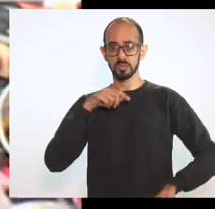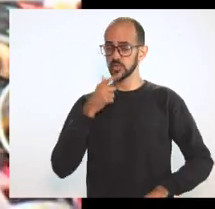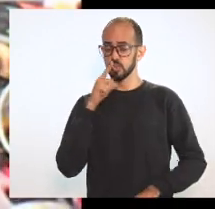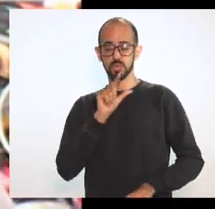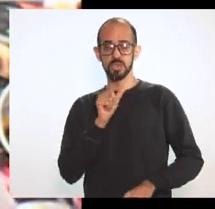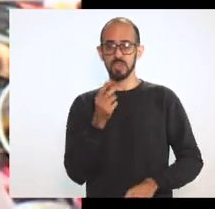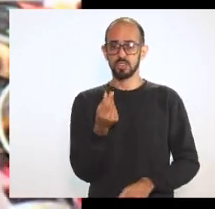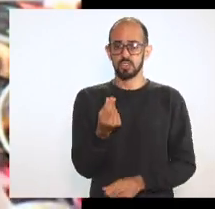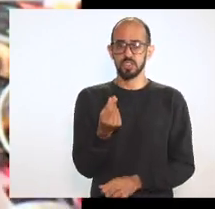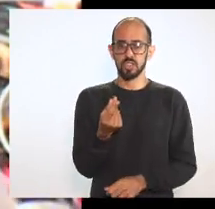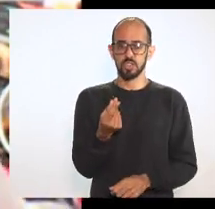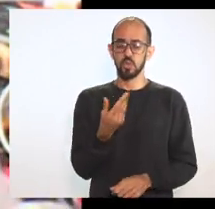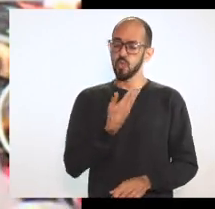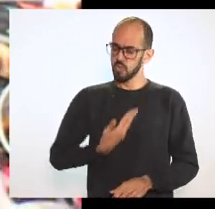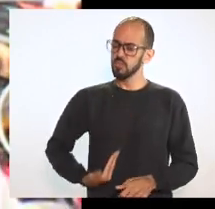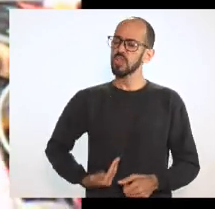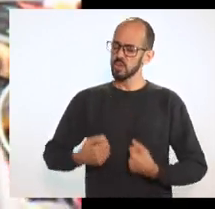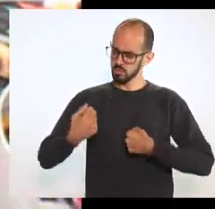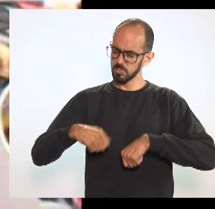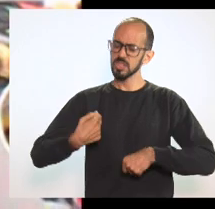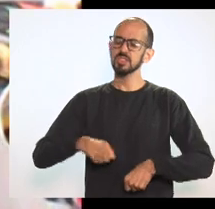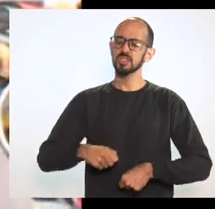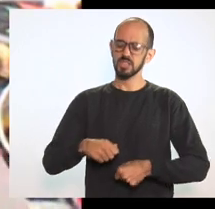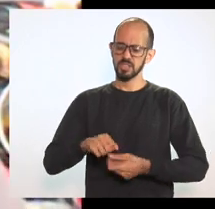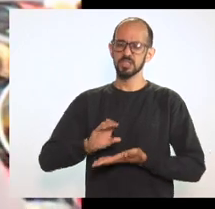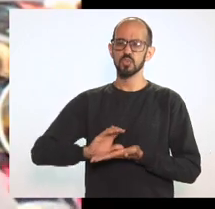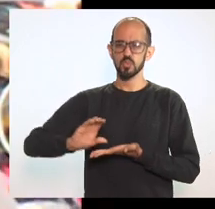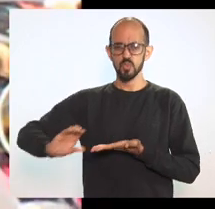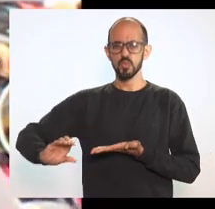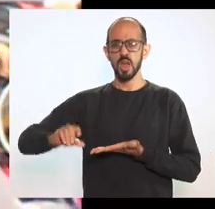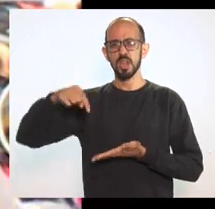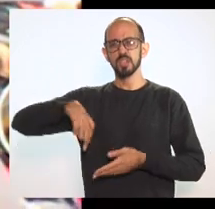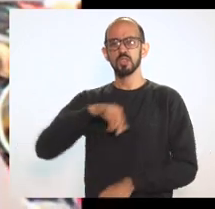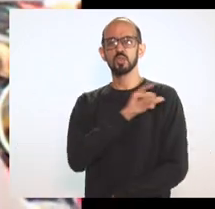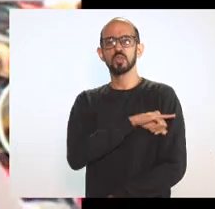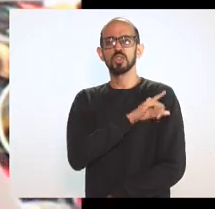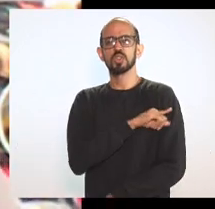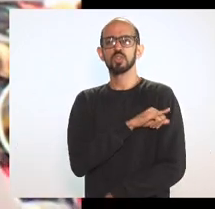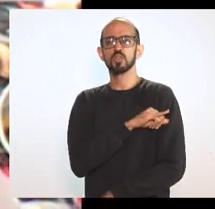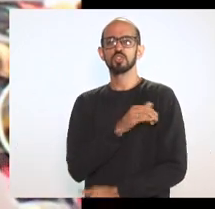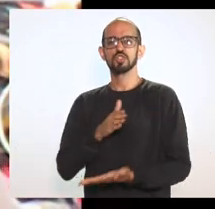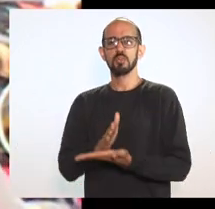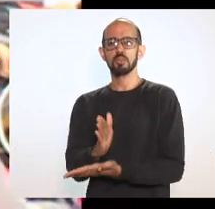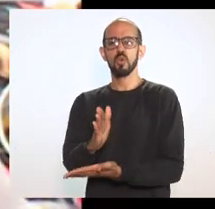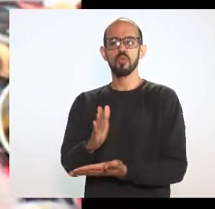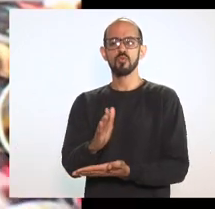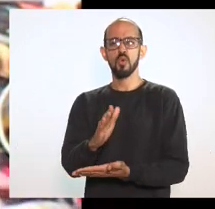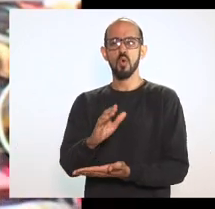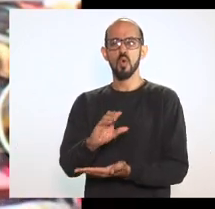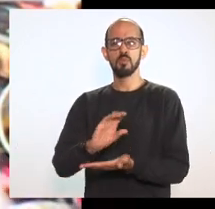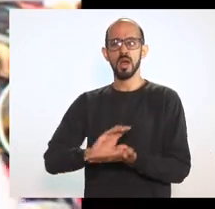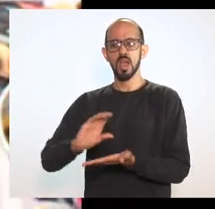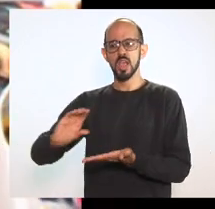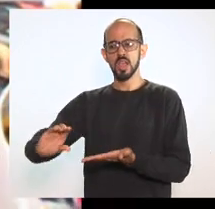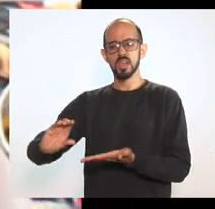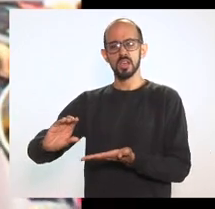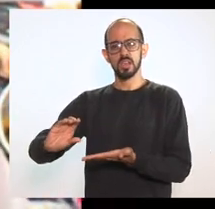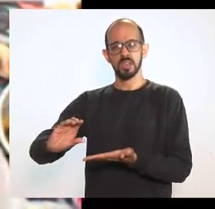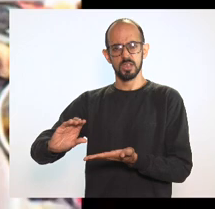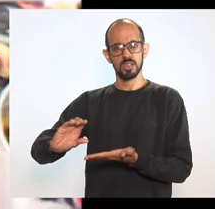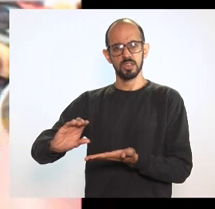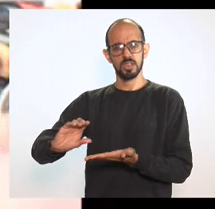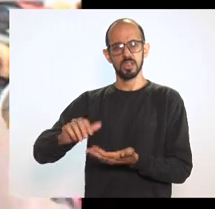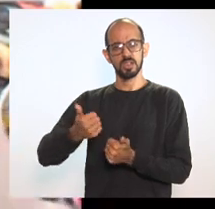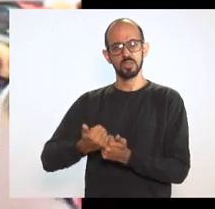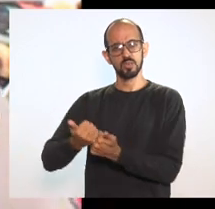fechando, o governo tem que garantir. A gente aqui no Rio aprovou o Supera Rio. Vai ter renda emergencial para os mais pobres e vai ter financiamento